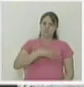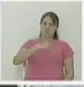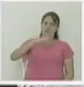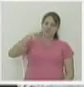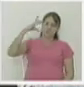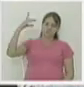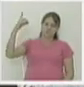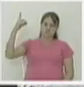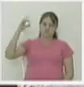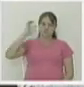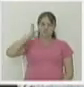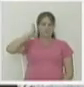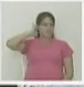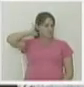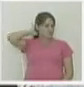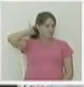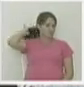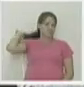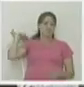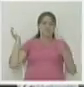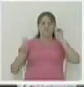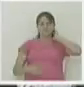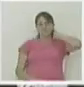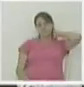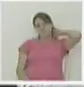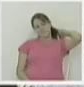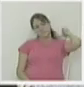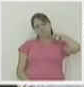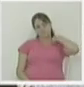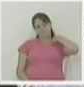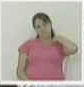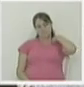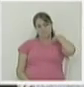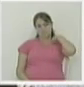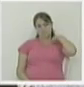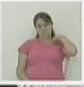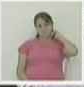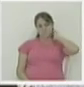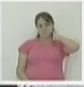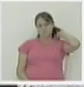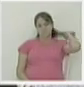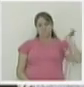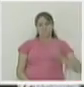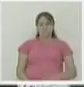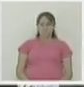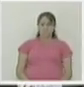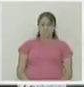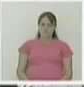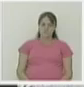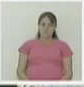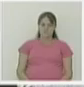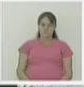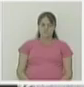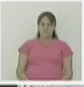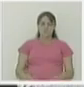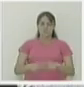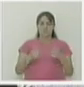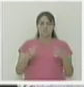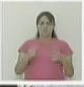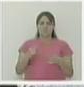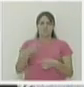Deus, para nós é fraco ser chamado filho de Deus. Mas para eles era muito